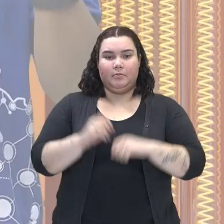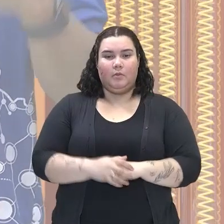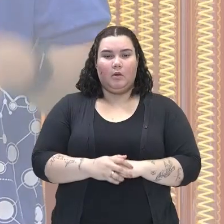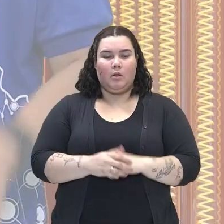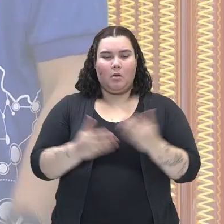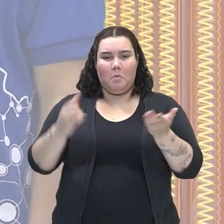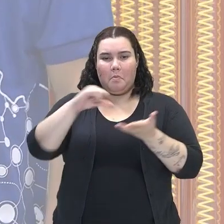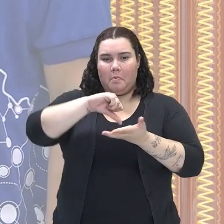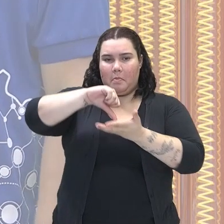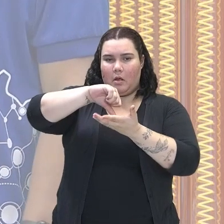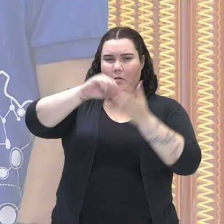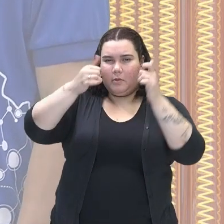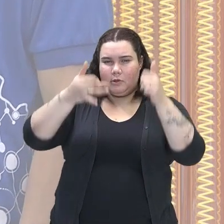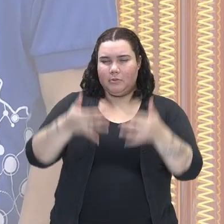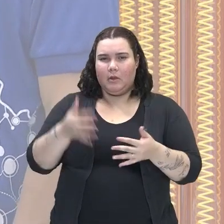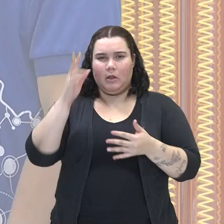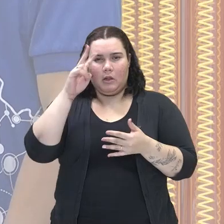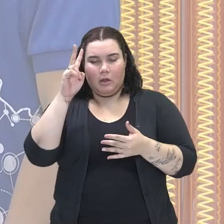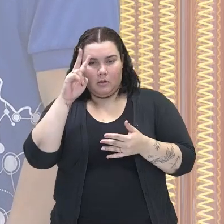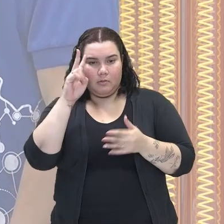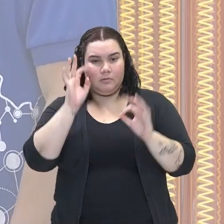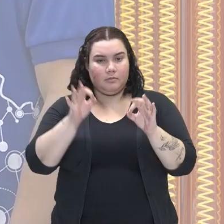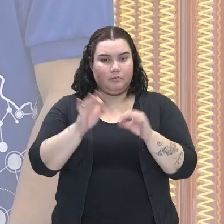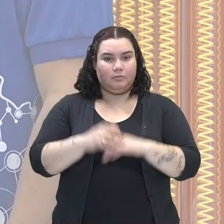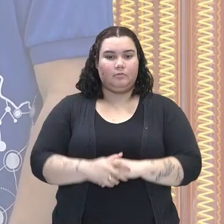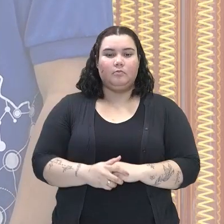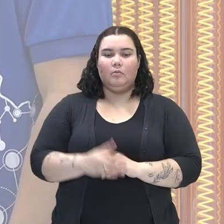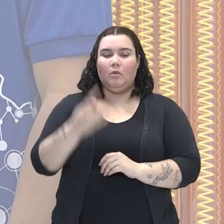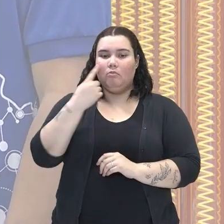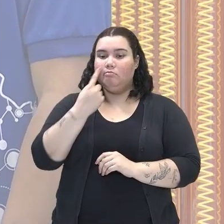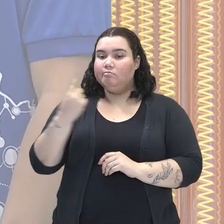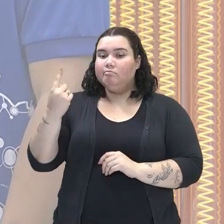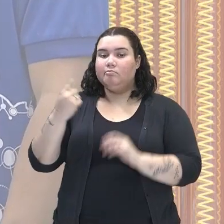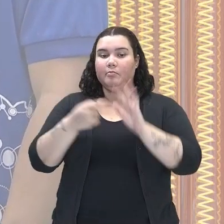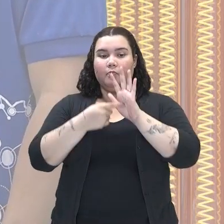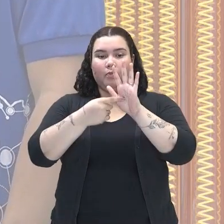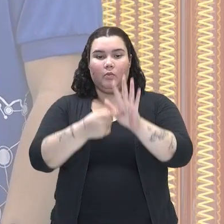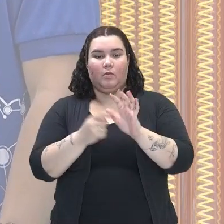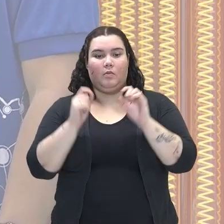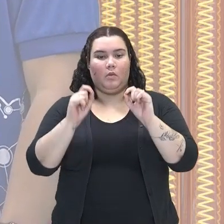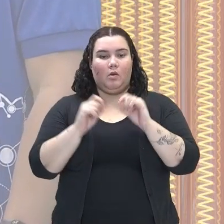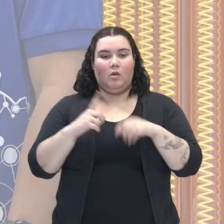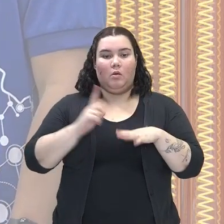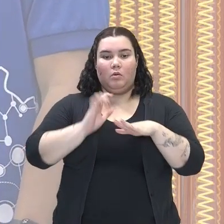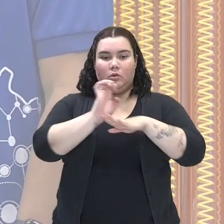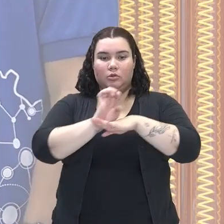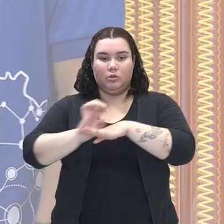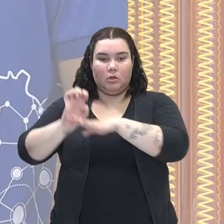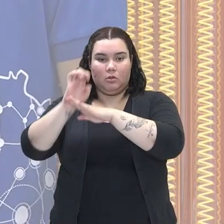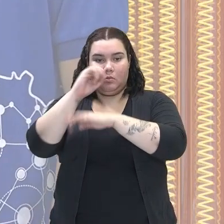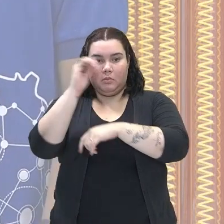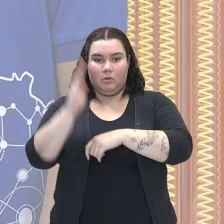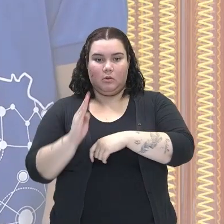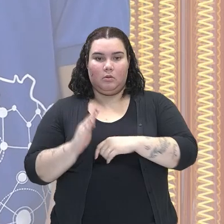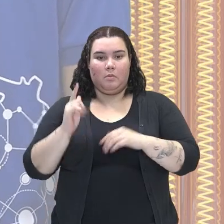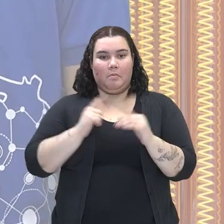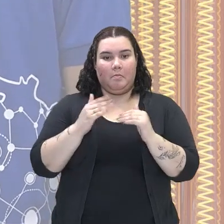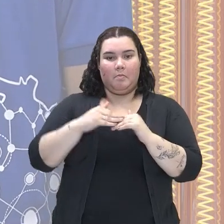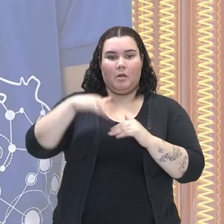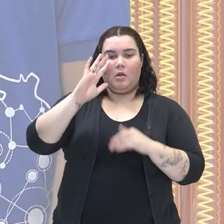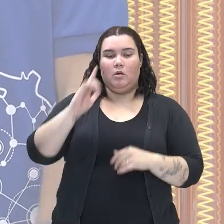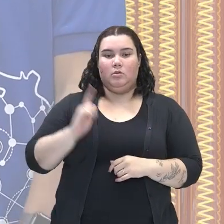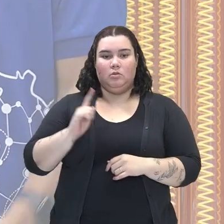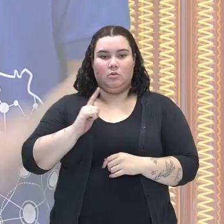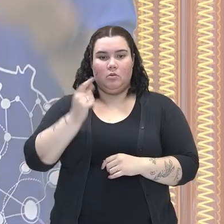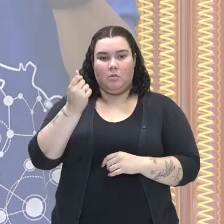sobre a questão de coração econômico e tudo mais. Quando a gente observa esse gráfico aqui, dos estados brasileiros que mais geram dinheiro